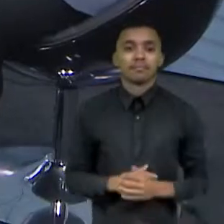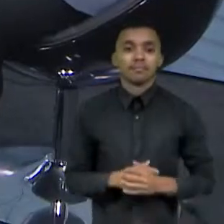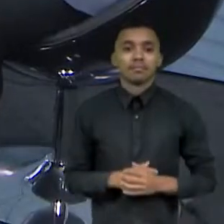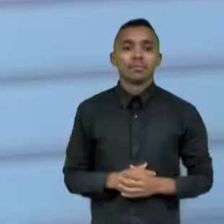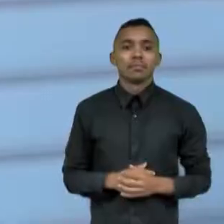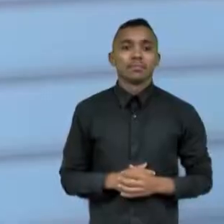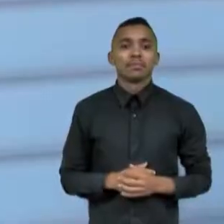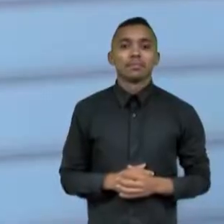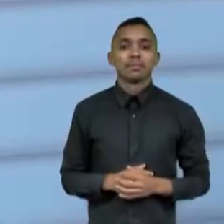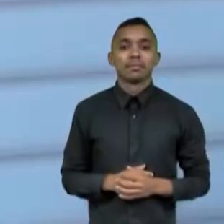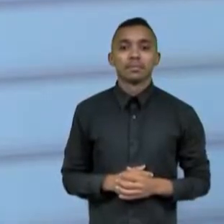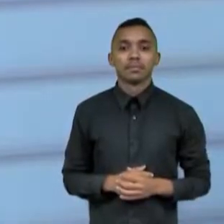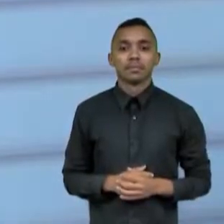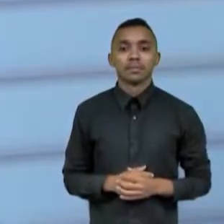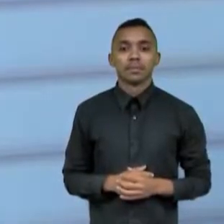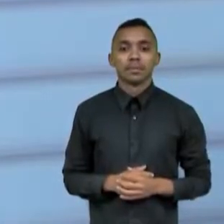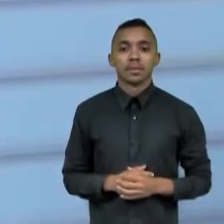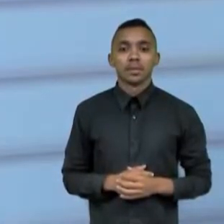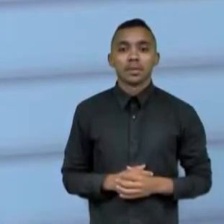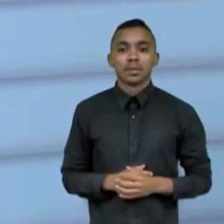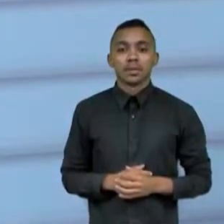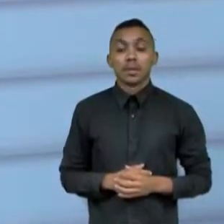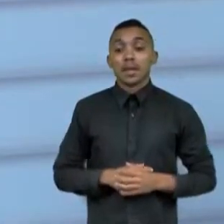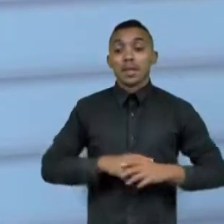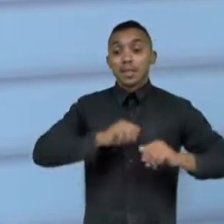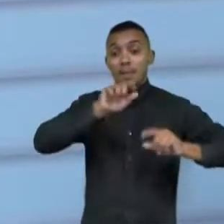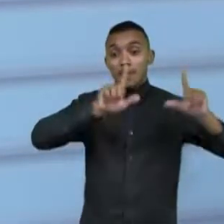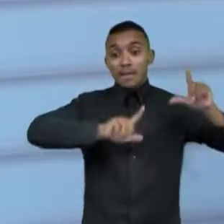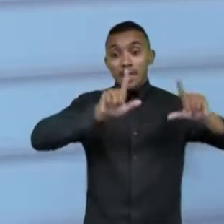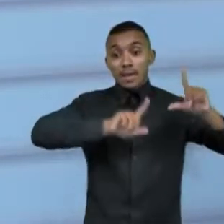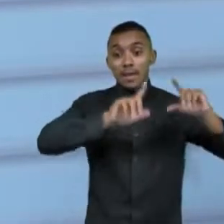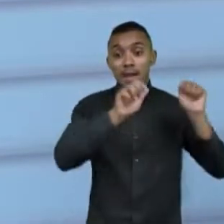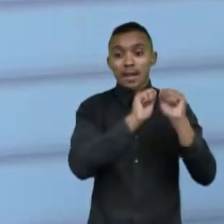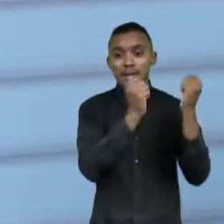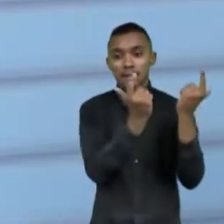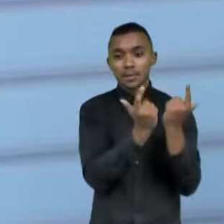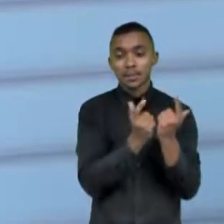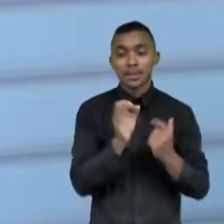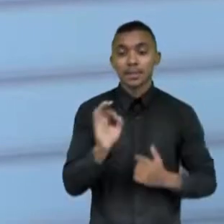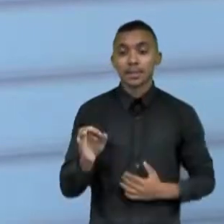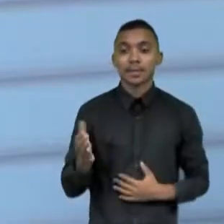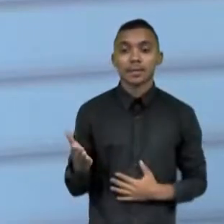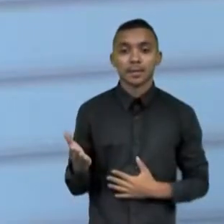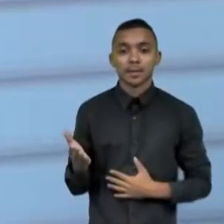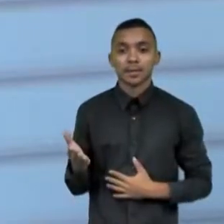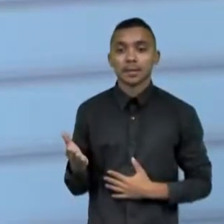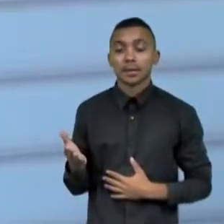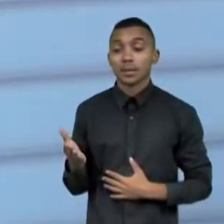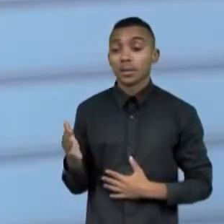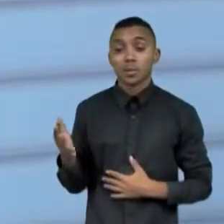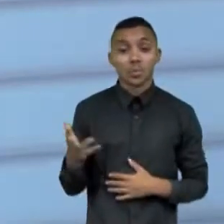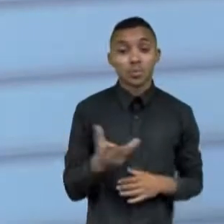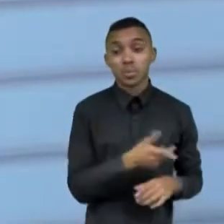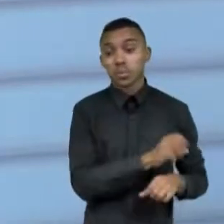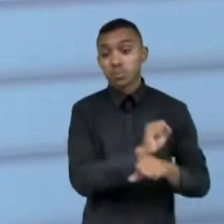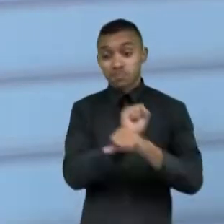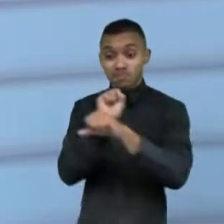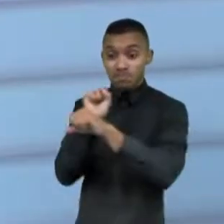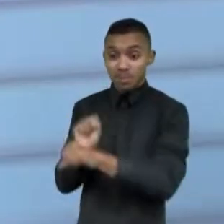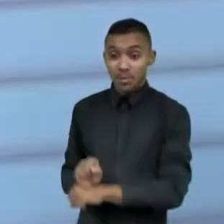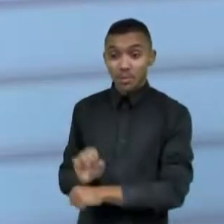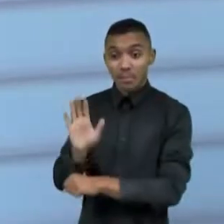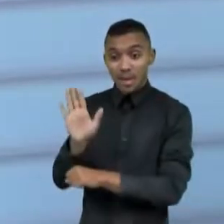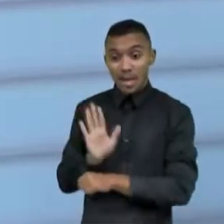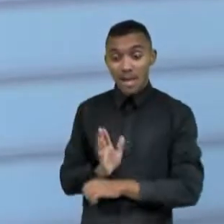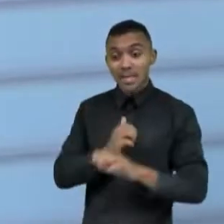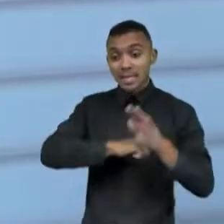entrevista esses dias aqui também para a TV Assembleia, o Péricles Martins, tudo parou, mas as violações não pararam, né?